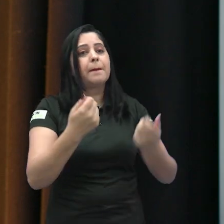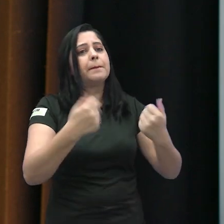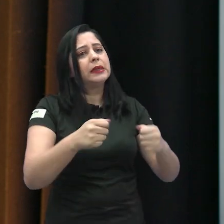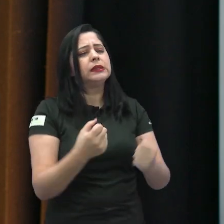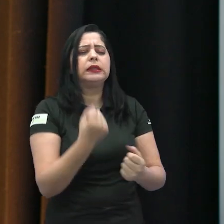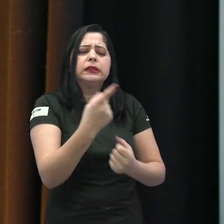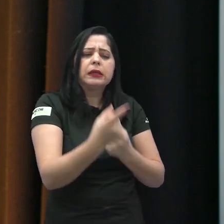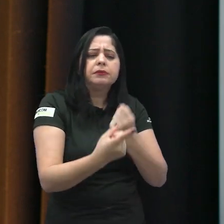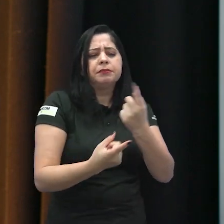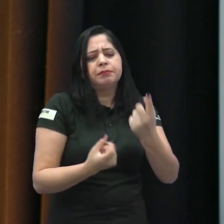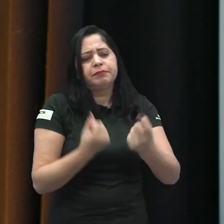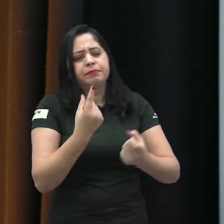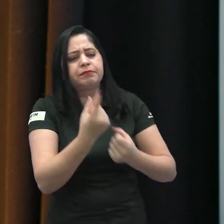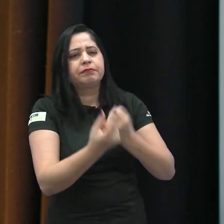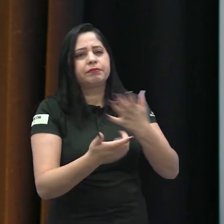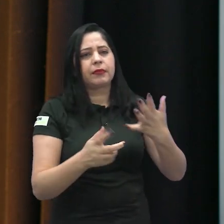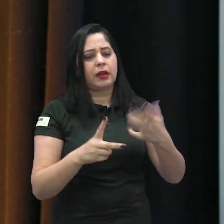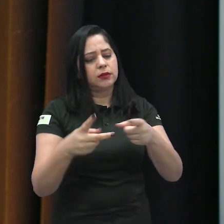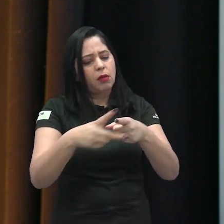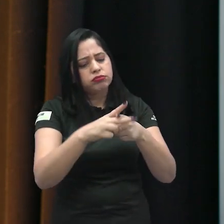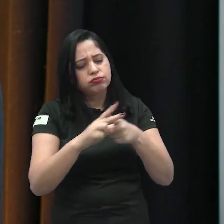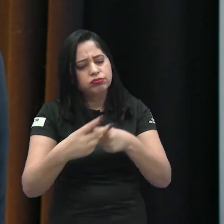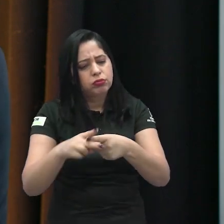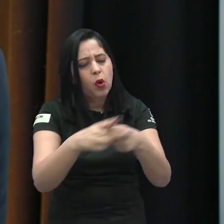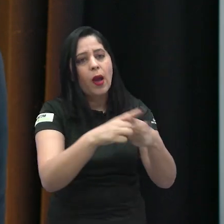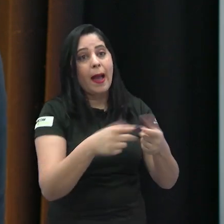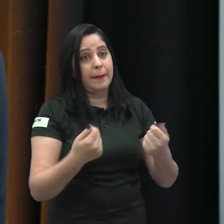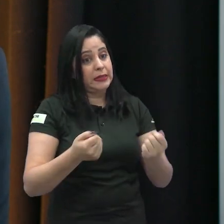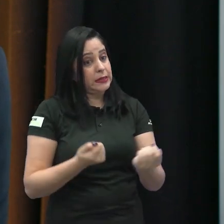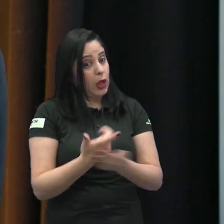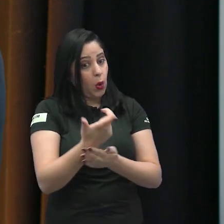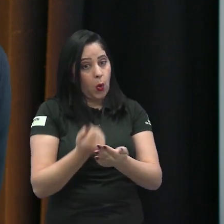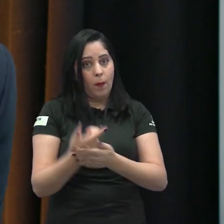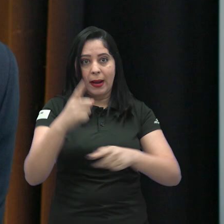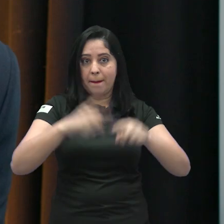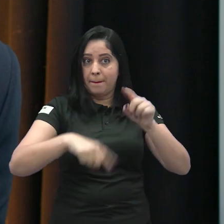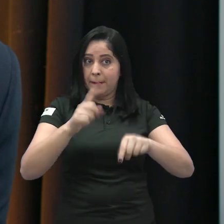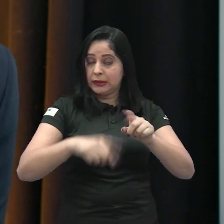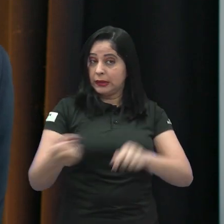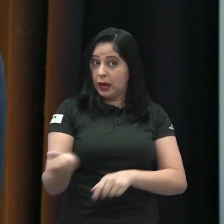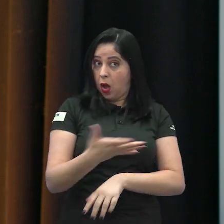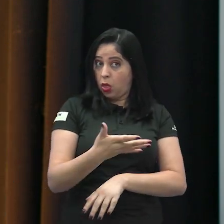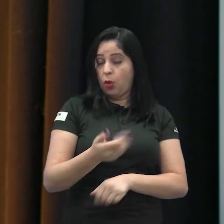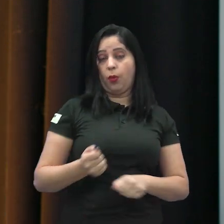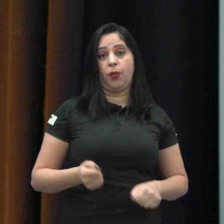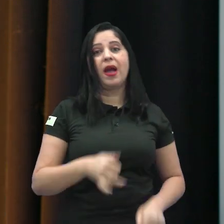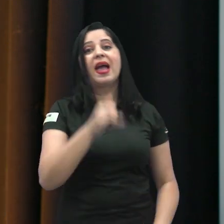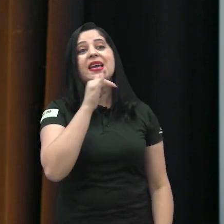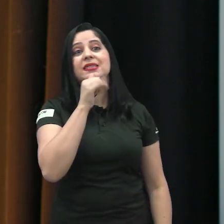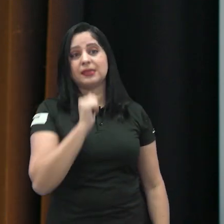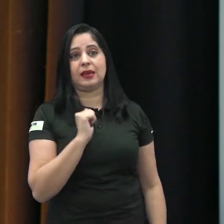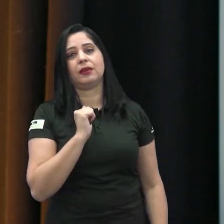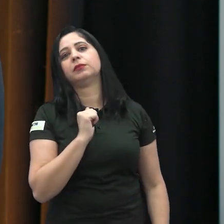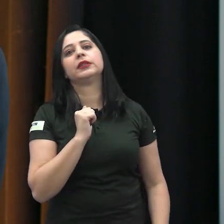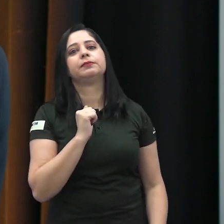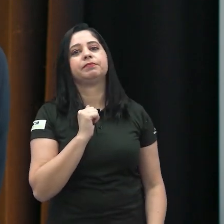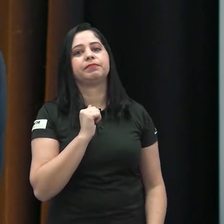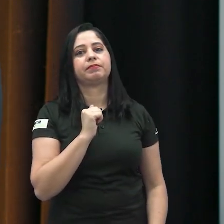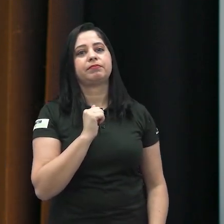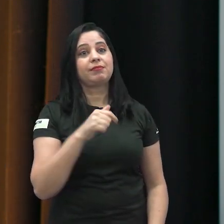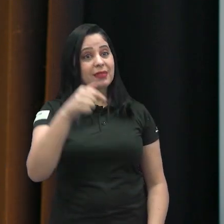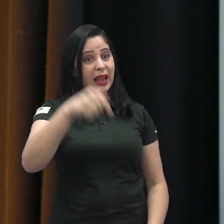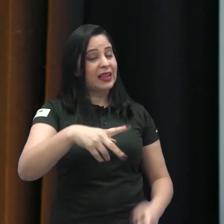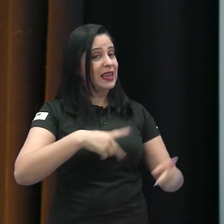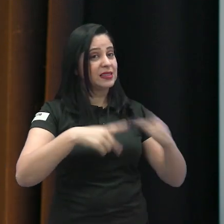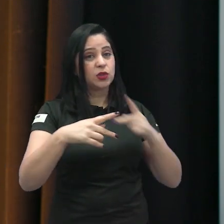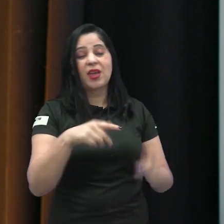ser melhorada, equipamentos mais modernos precisam ser trazidos. Por exemplo, nós temos no atletismo, nós ainda